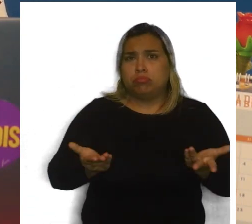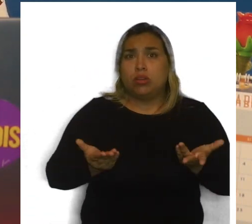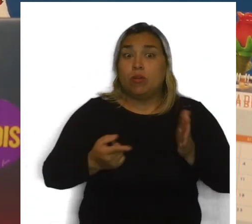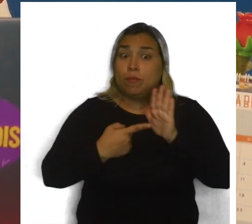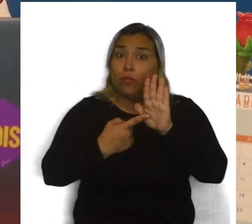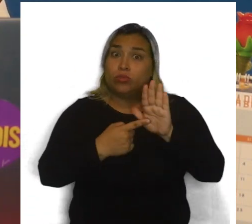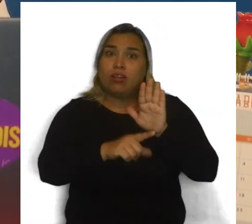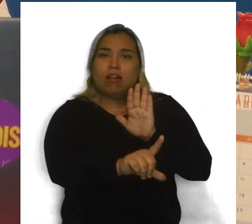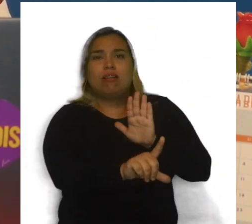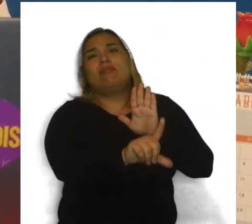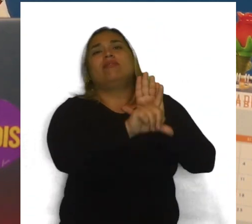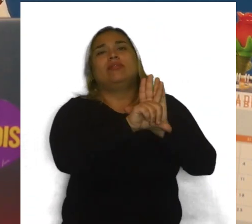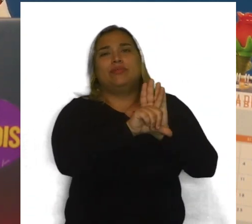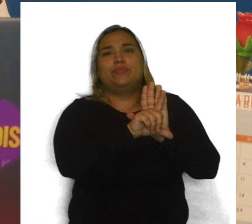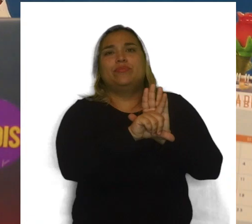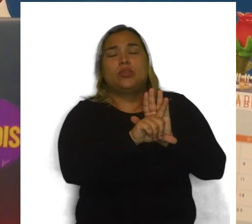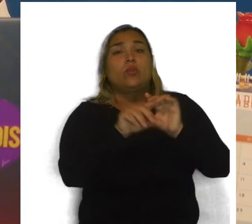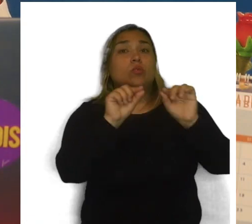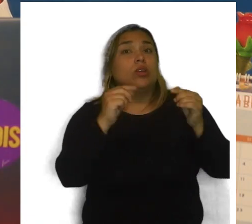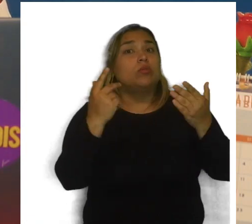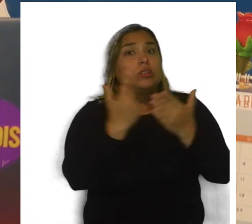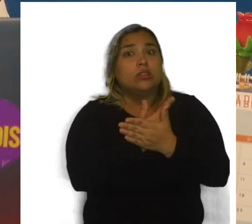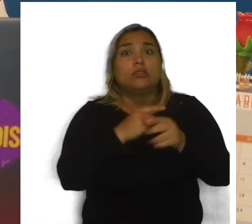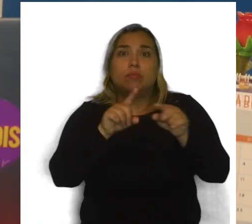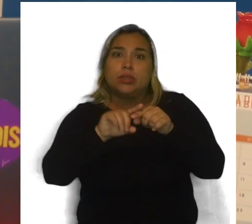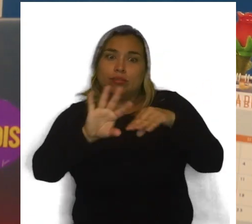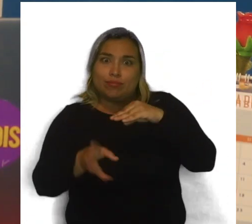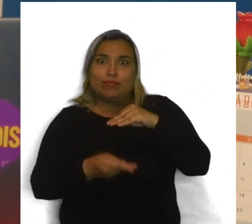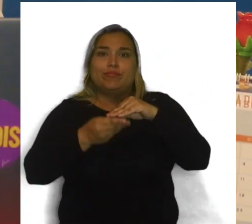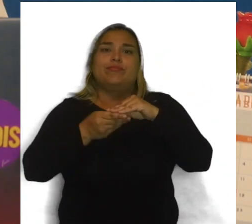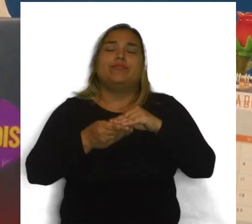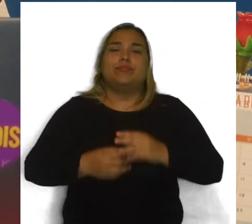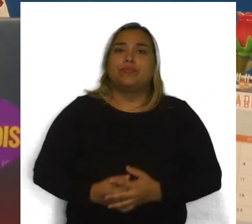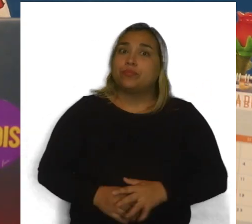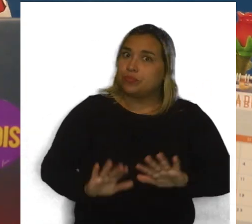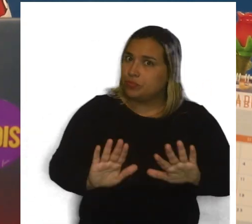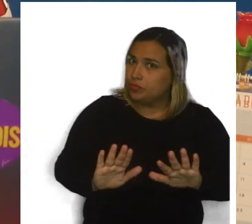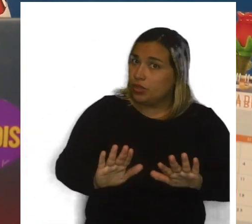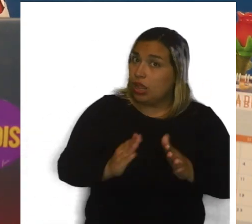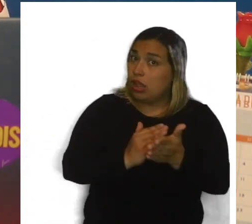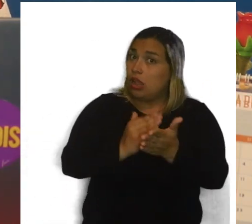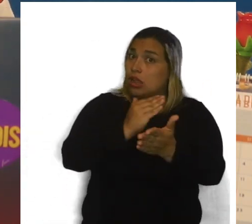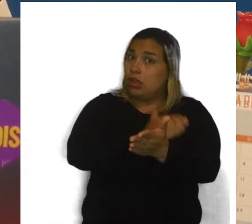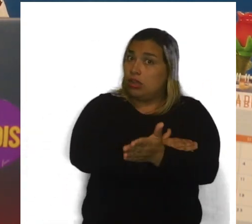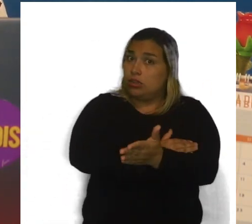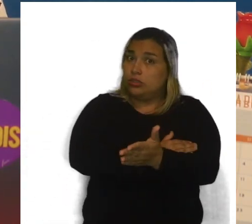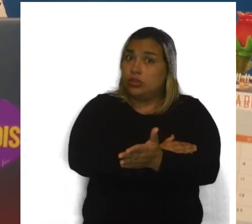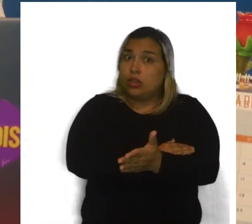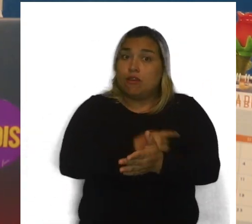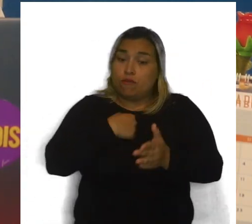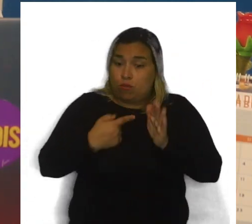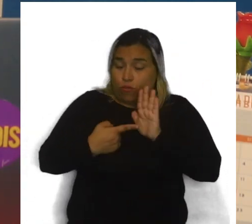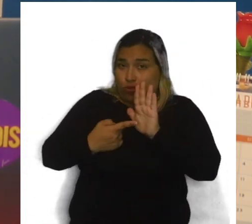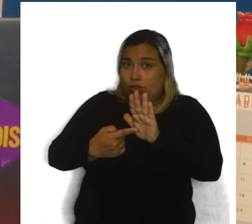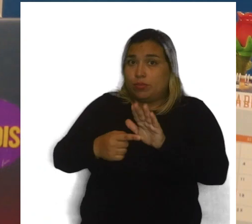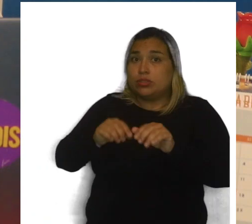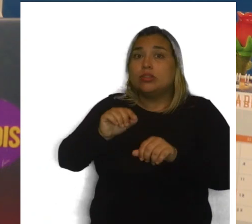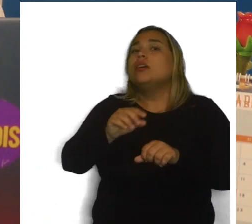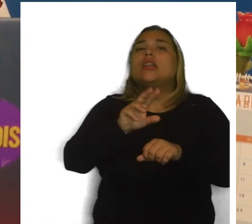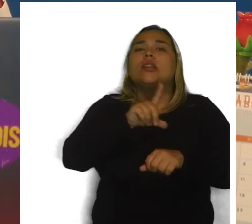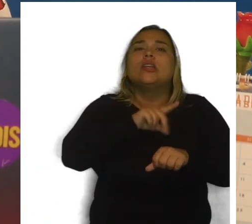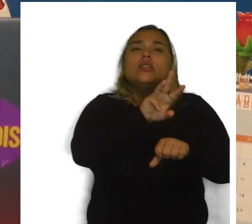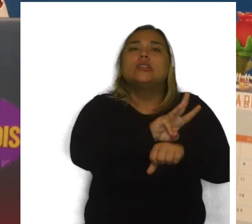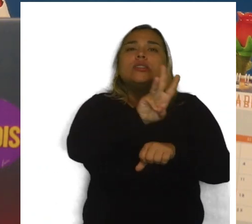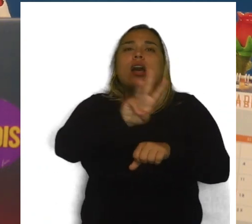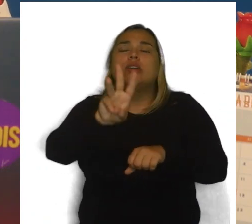na lei o que é considerado por ele trabalho adicional. E antes de ir embora, vou te passar alguns